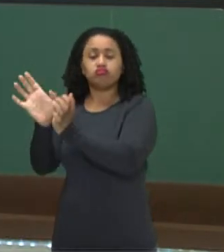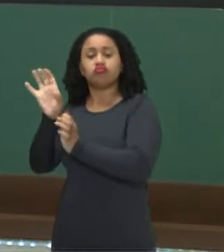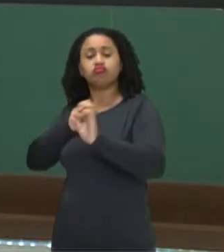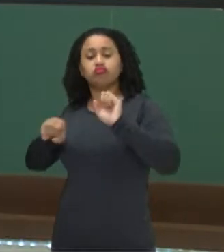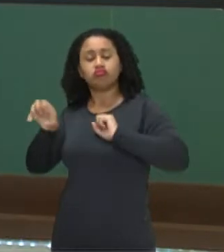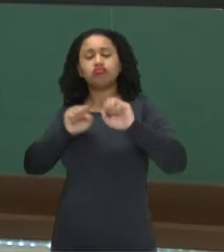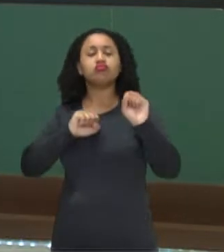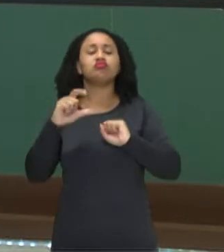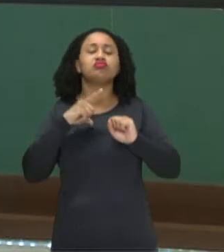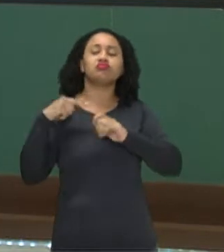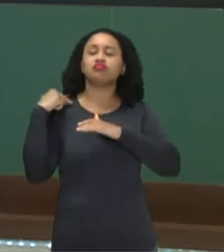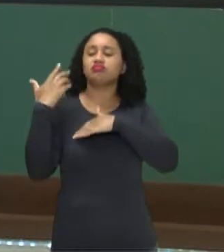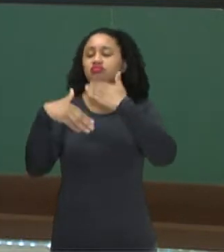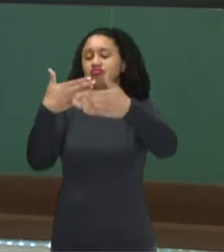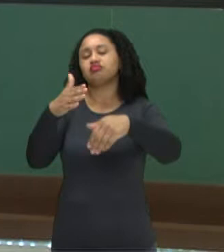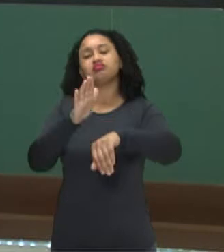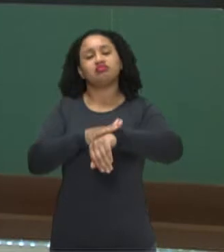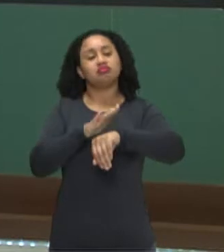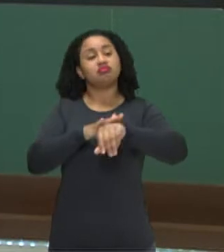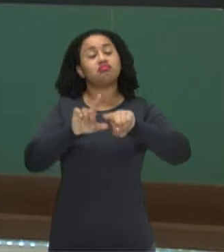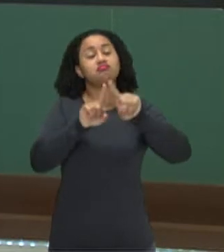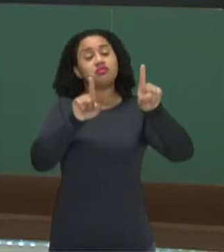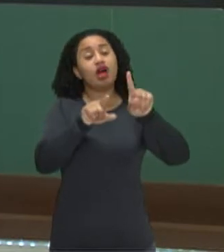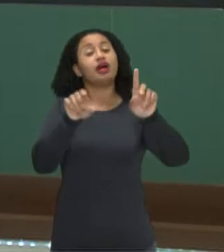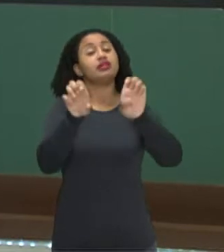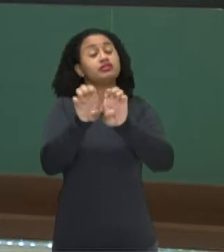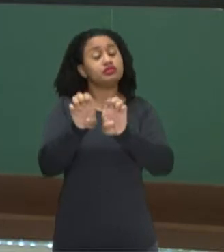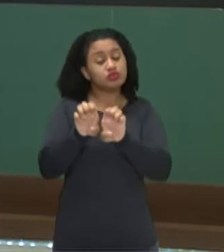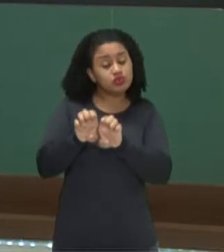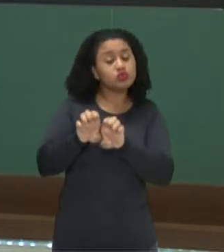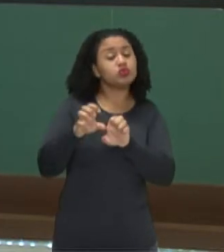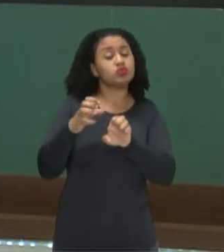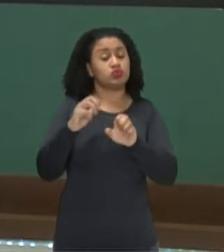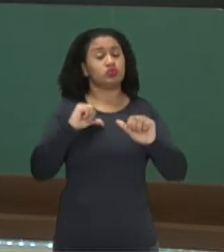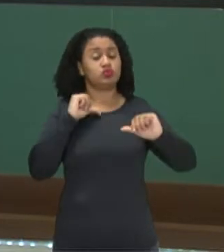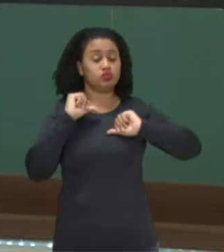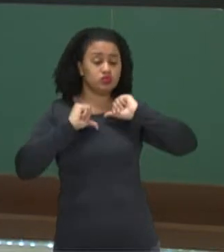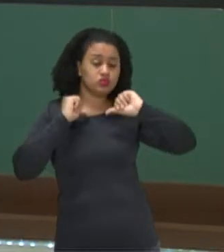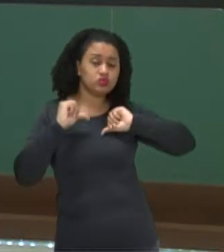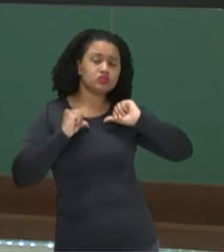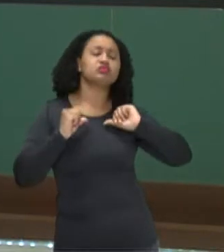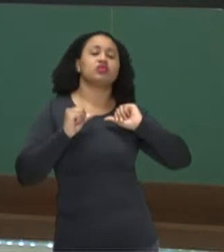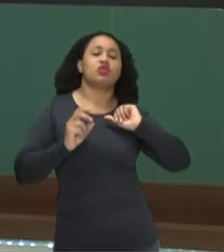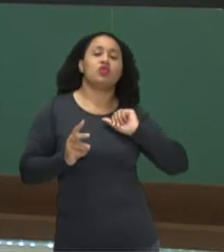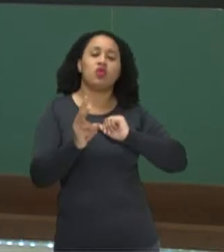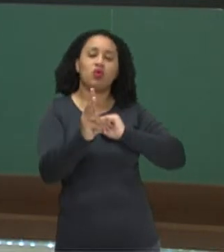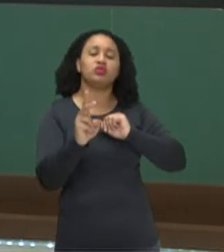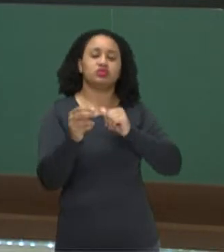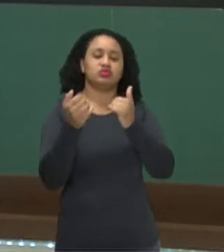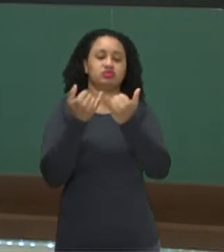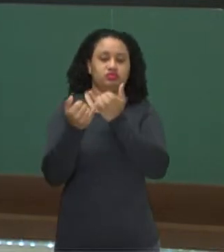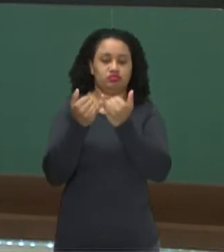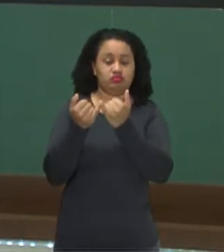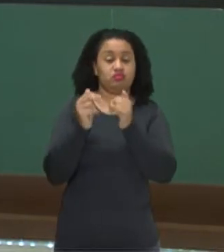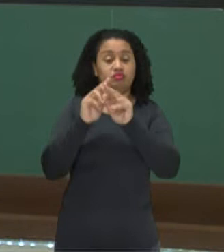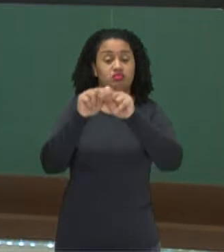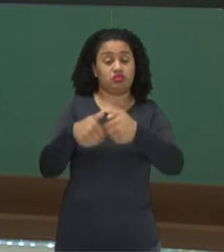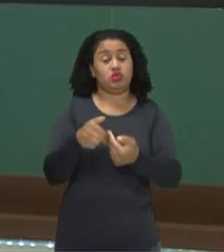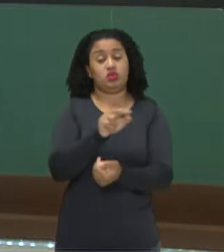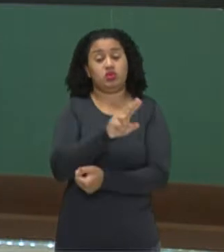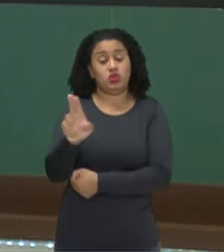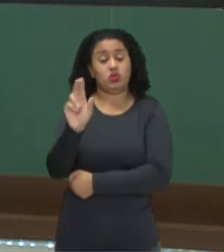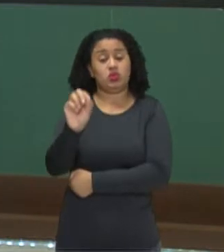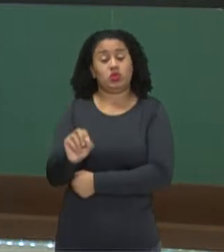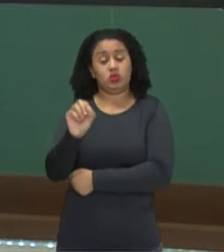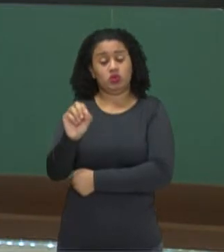ao longo do tempo, porém a estrutura anatômica continua sendo muito semelhante. Por isso que nós chamamos isso